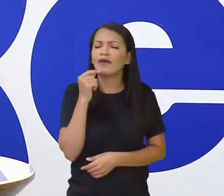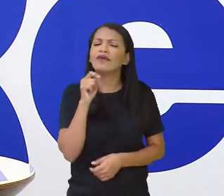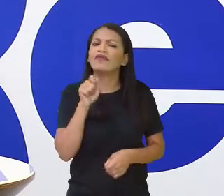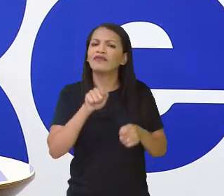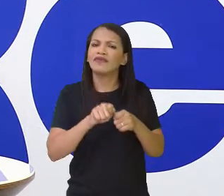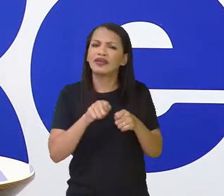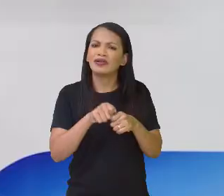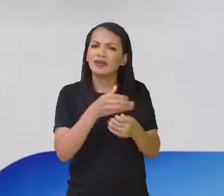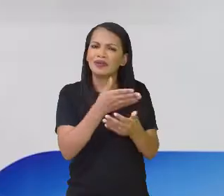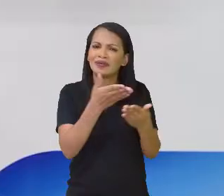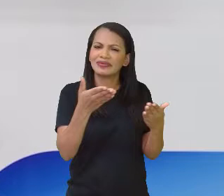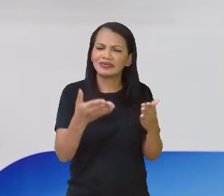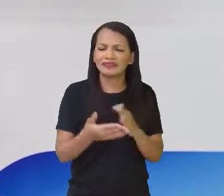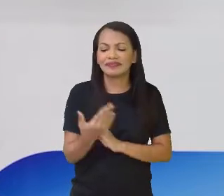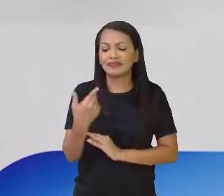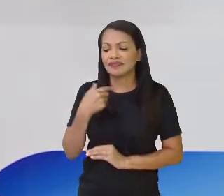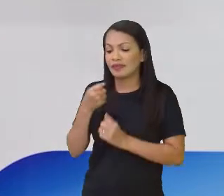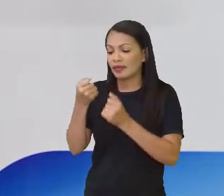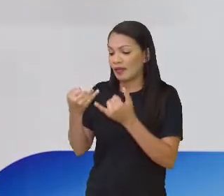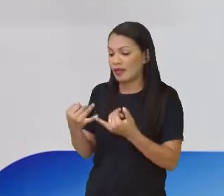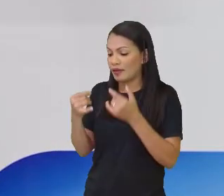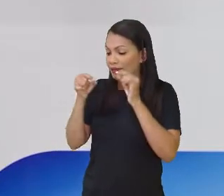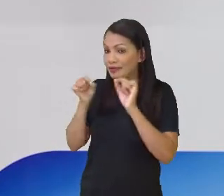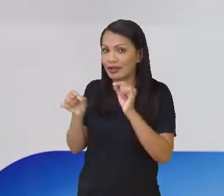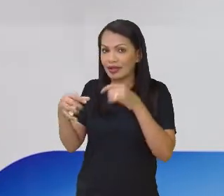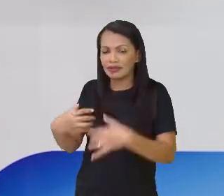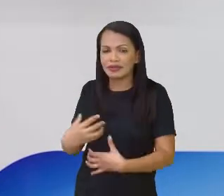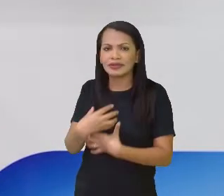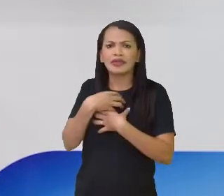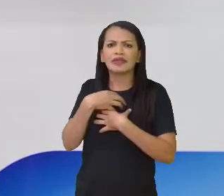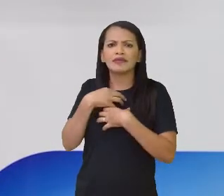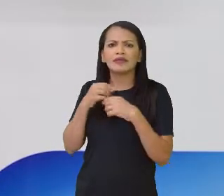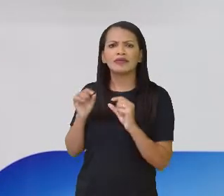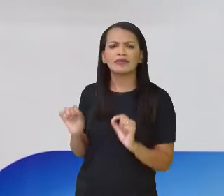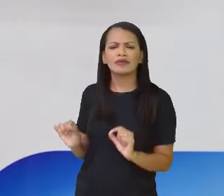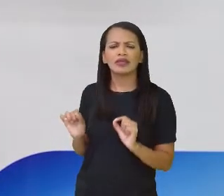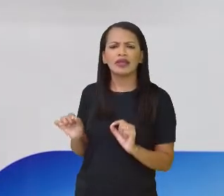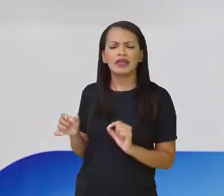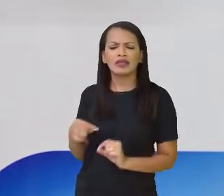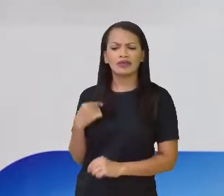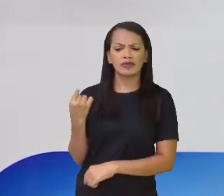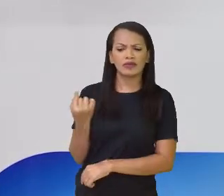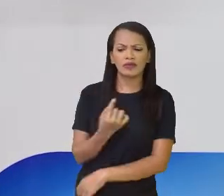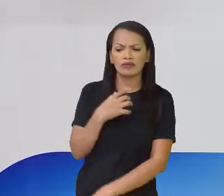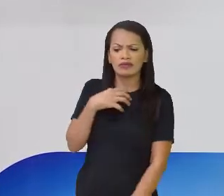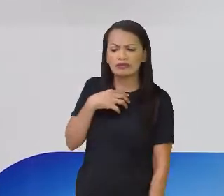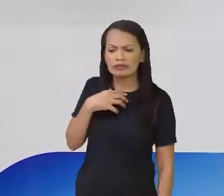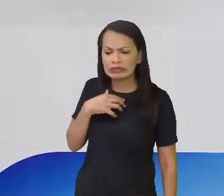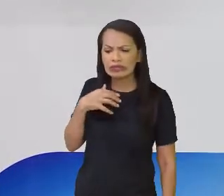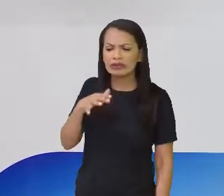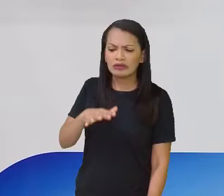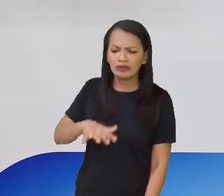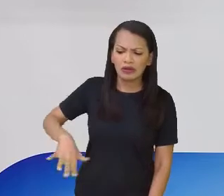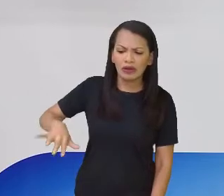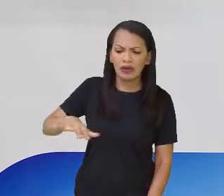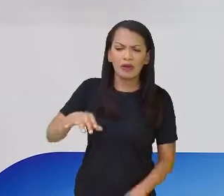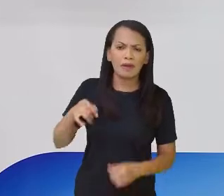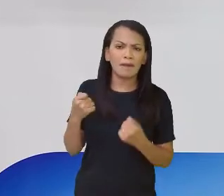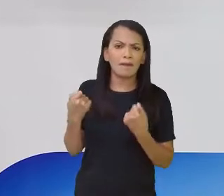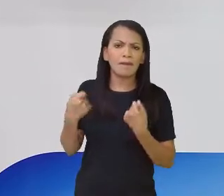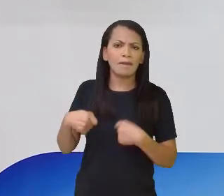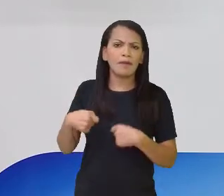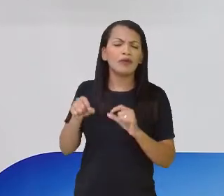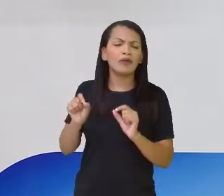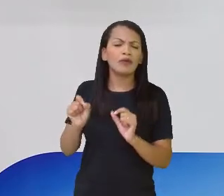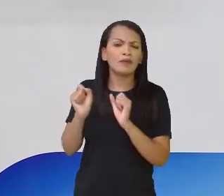Vamos embora. Por que eu estou falando sobre essa questão do sentimento? Do que a gente sente quando está num espaço como esse? Porque a paisagem